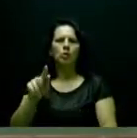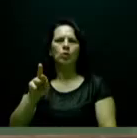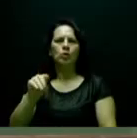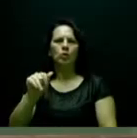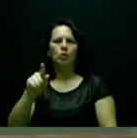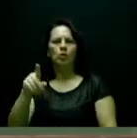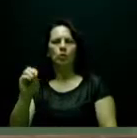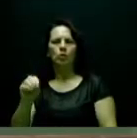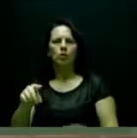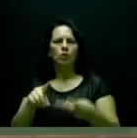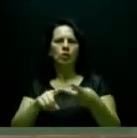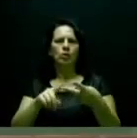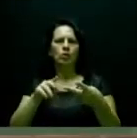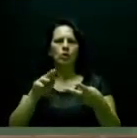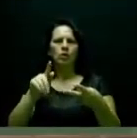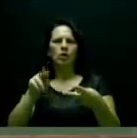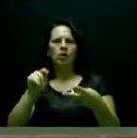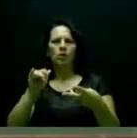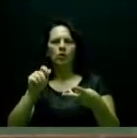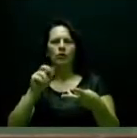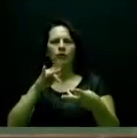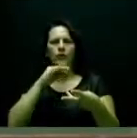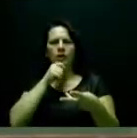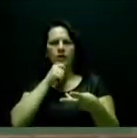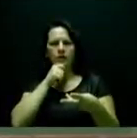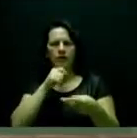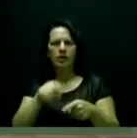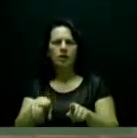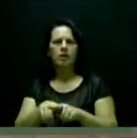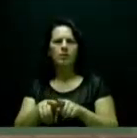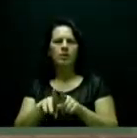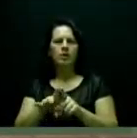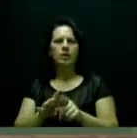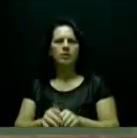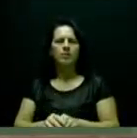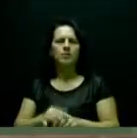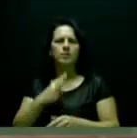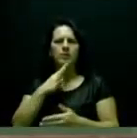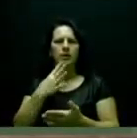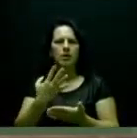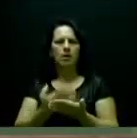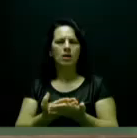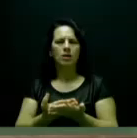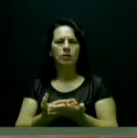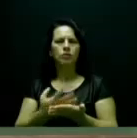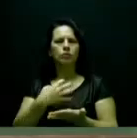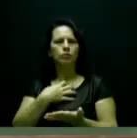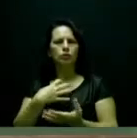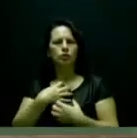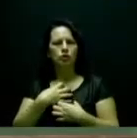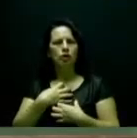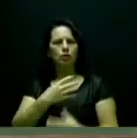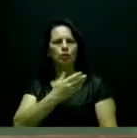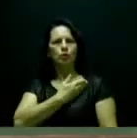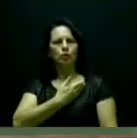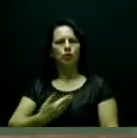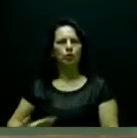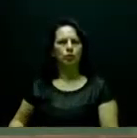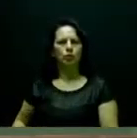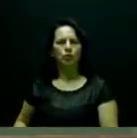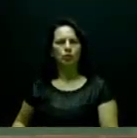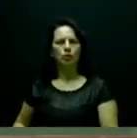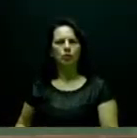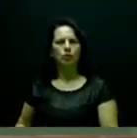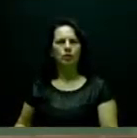Fria. Por isso fica aqui, senhor presidente, o meu registro, a minha indignação pela forma de governar, ou melhor,